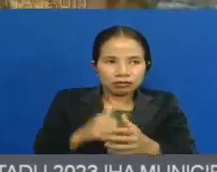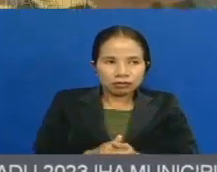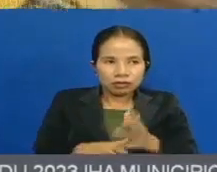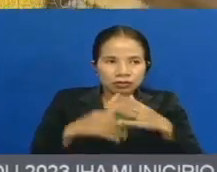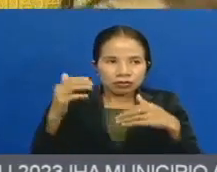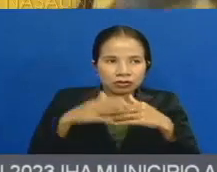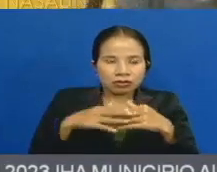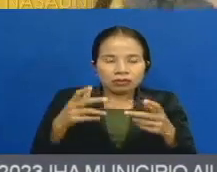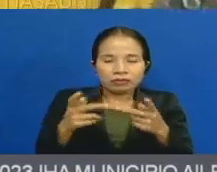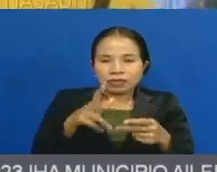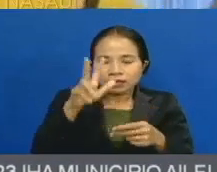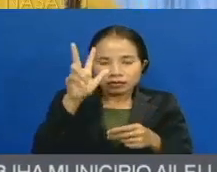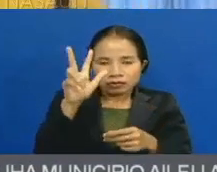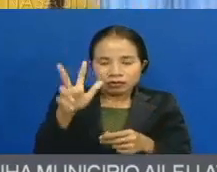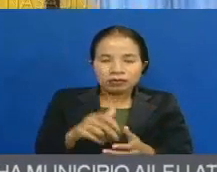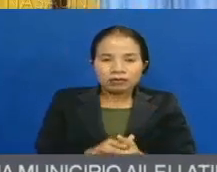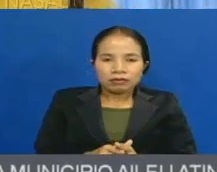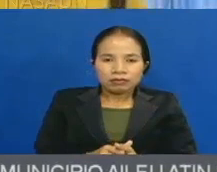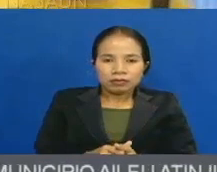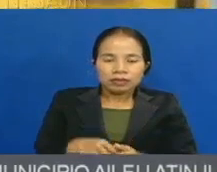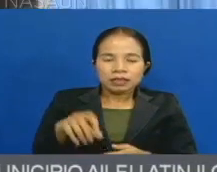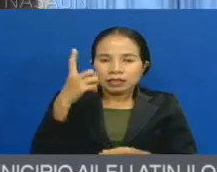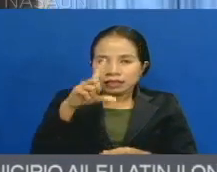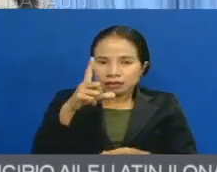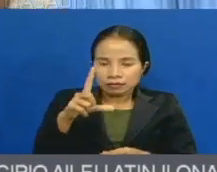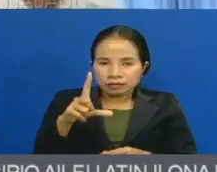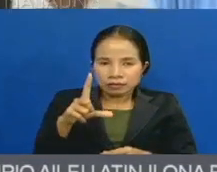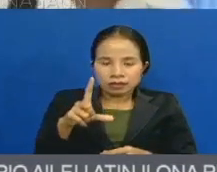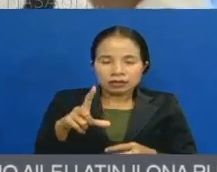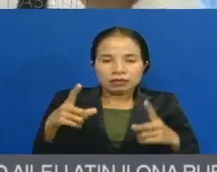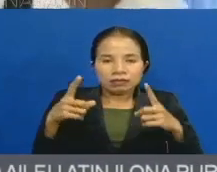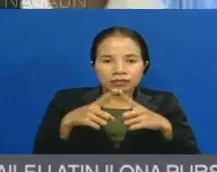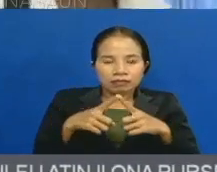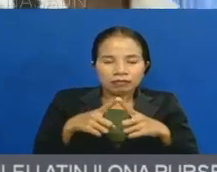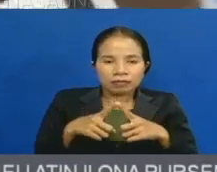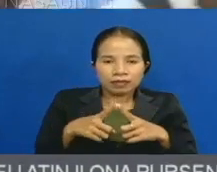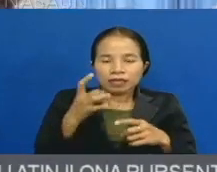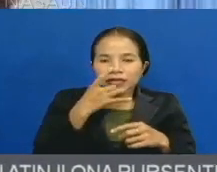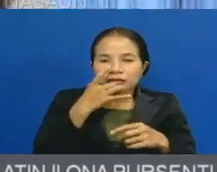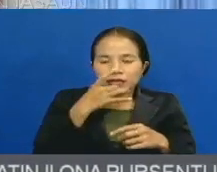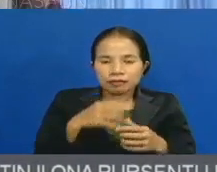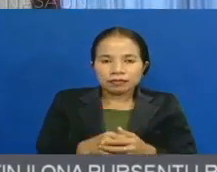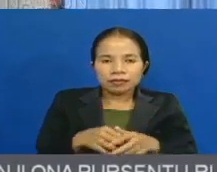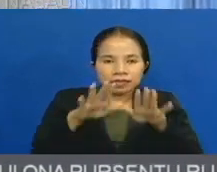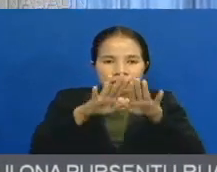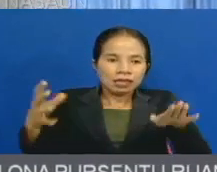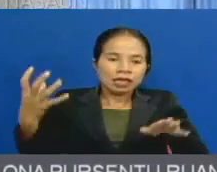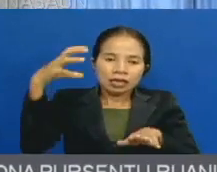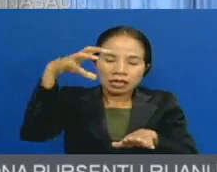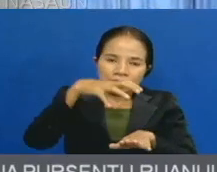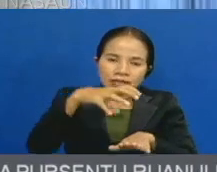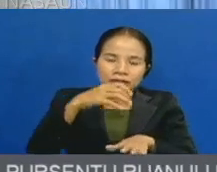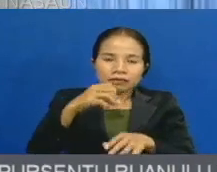do Fatintoulu, iha laboratório, vale cidade, botam solar panel, iha ne, foto iha